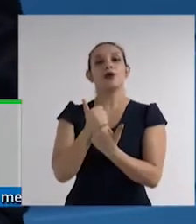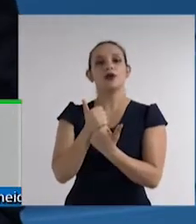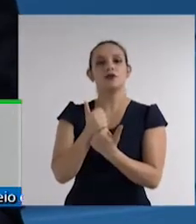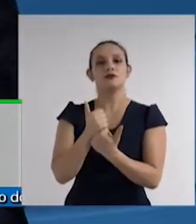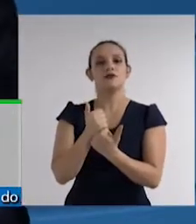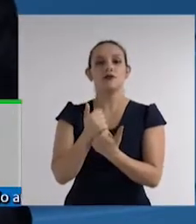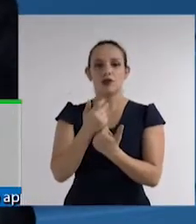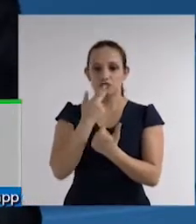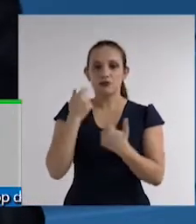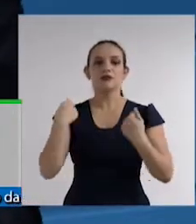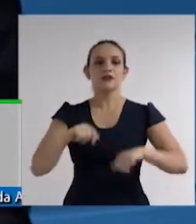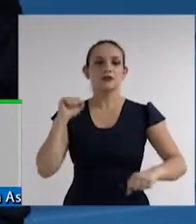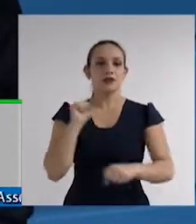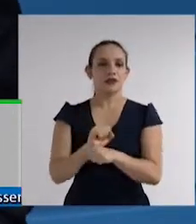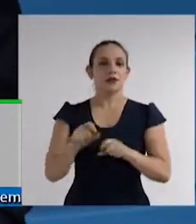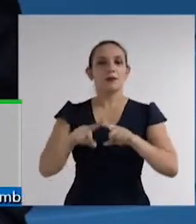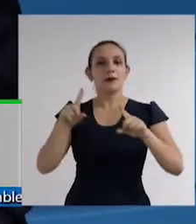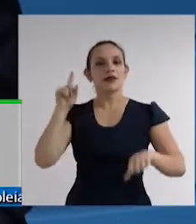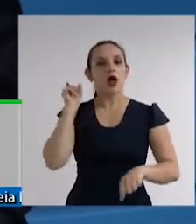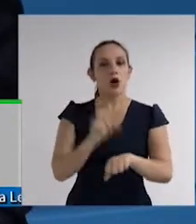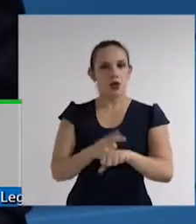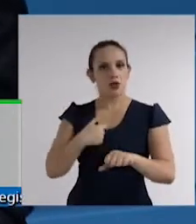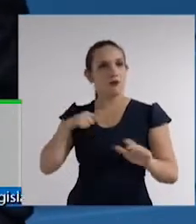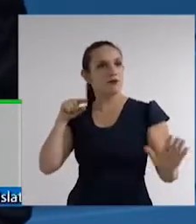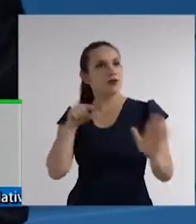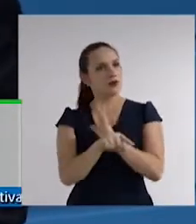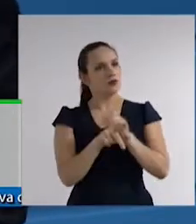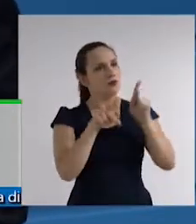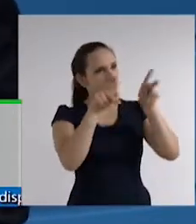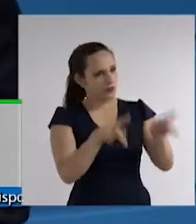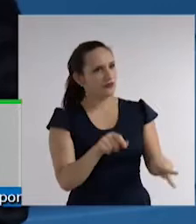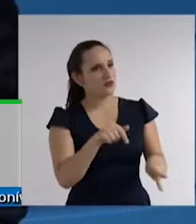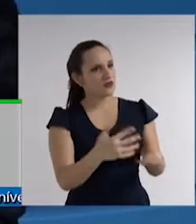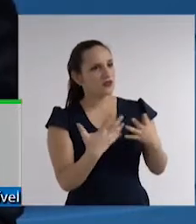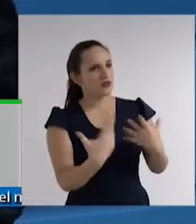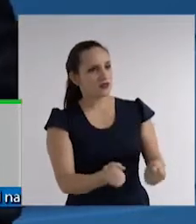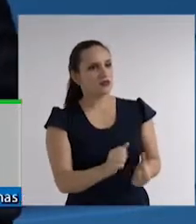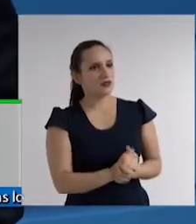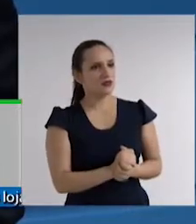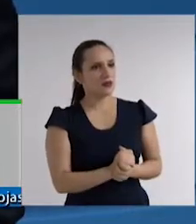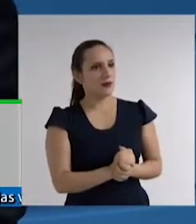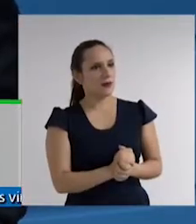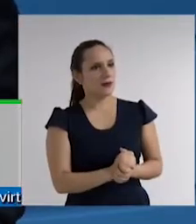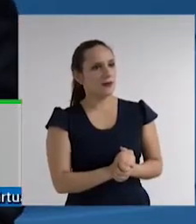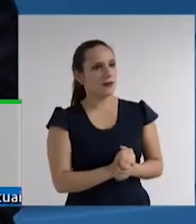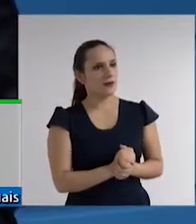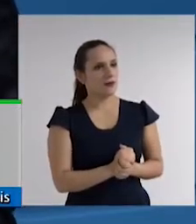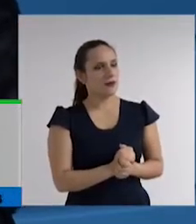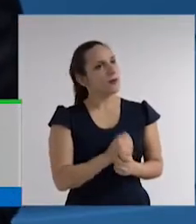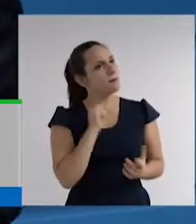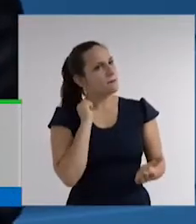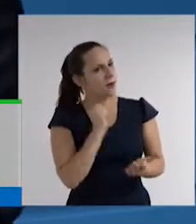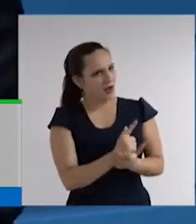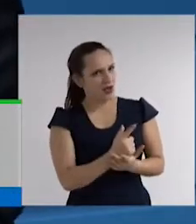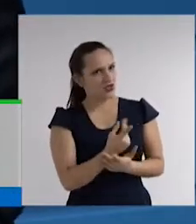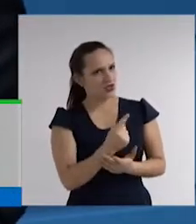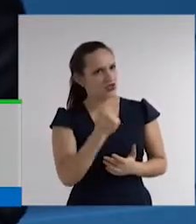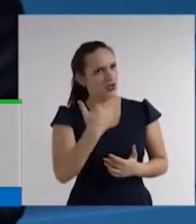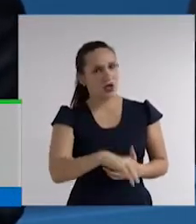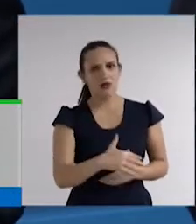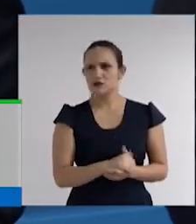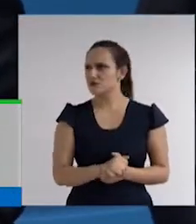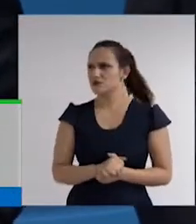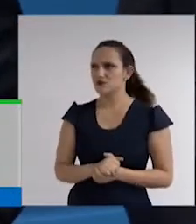Mas quando indaga essa mesma população, se ela aceita pagar o custo, 87% diz que não.